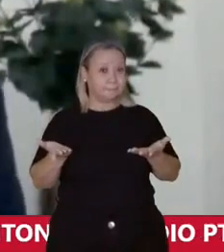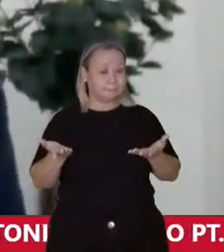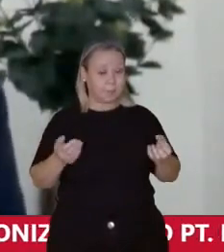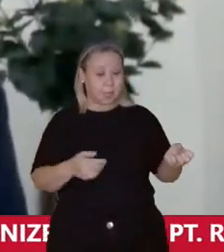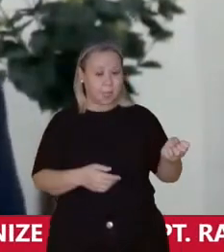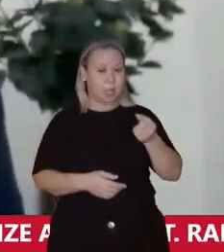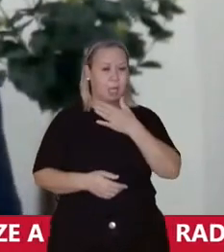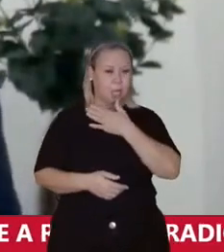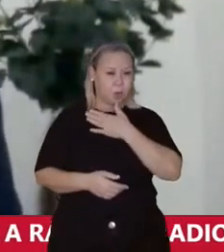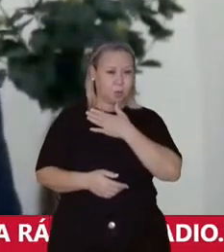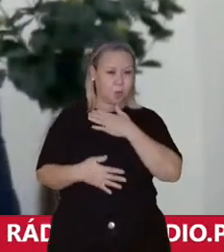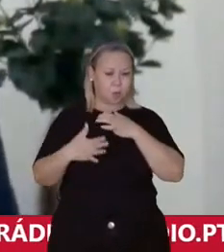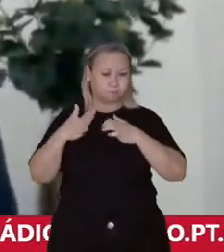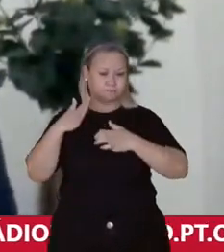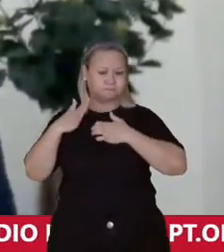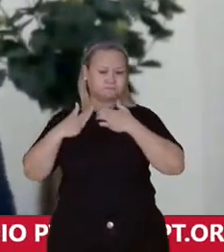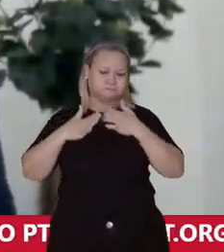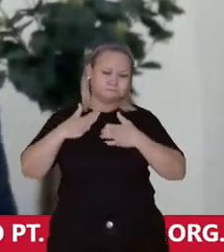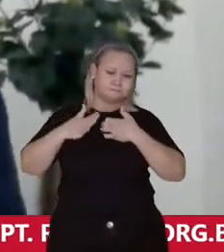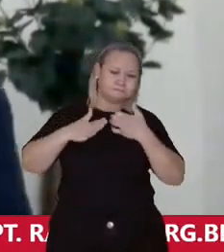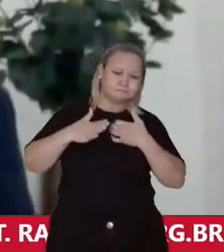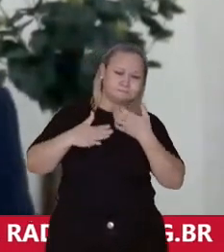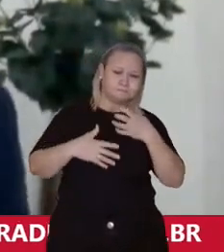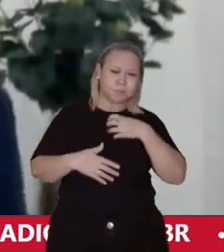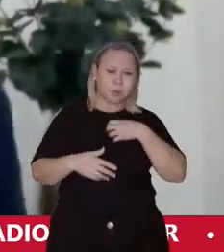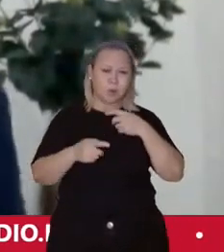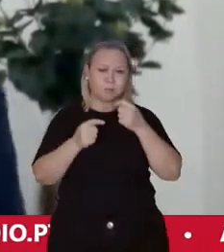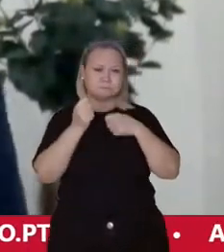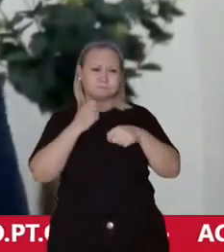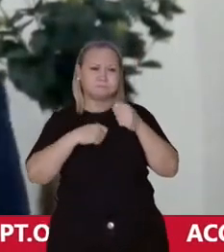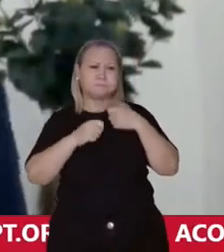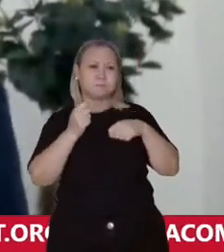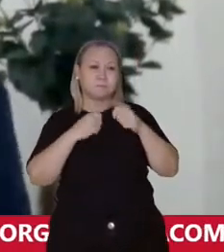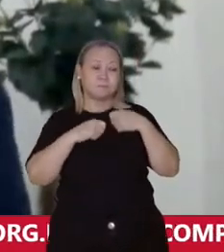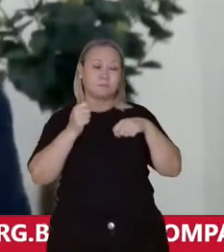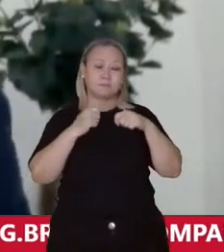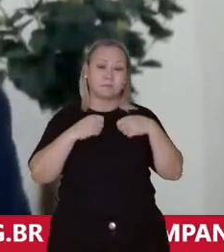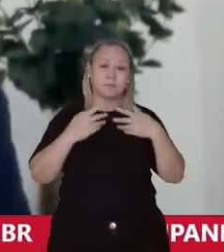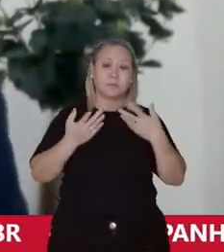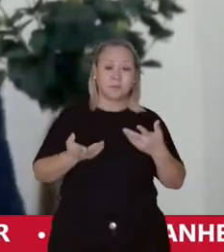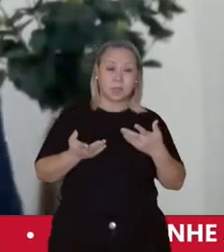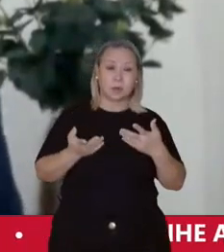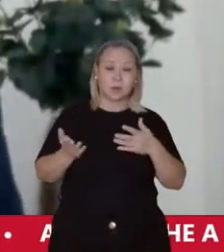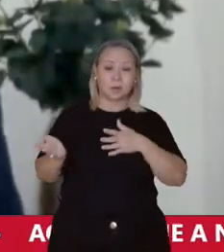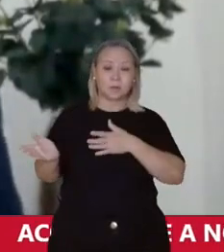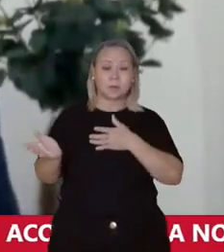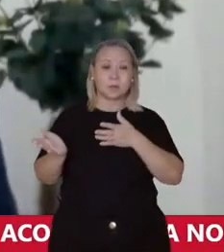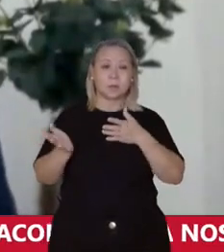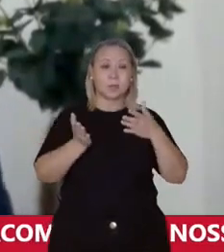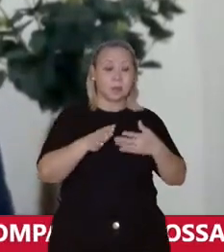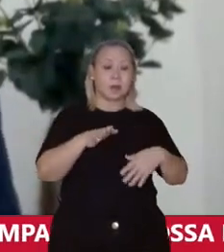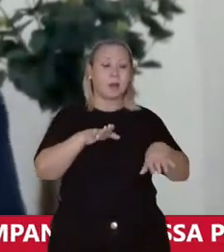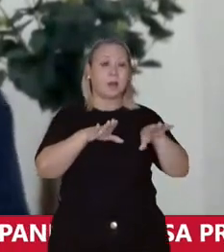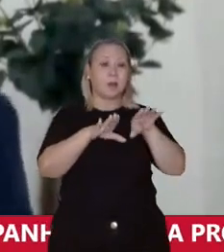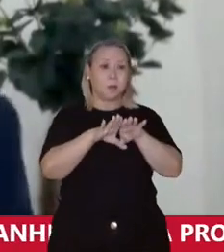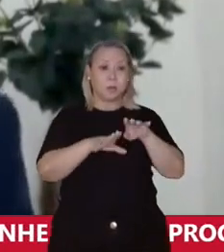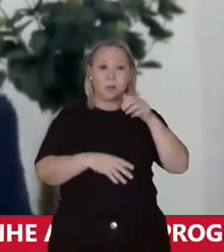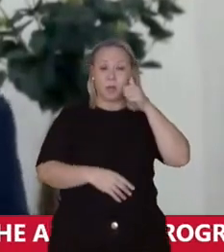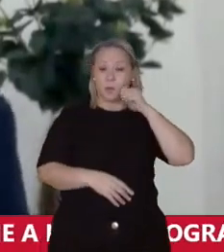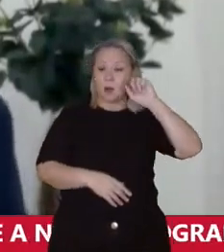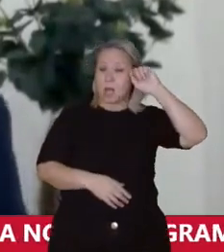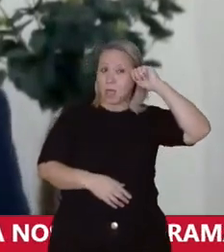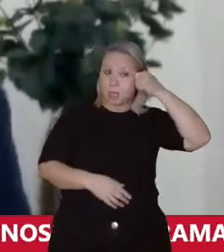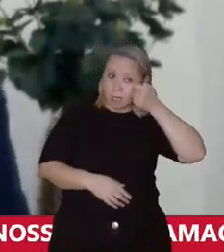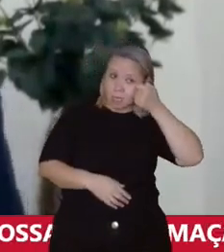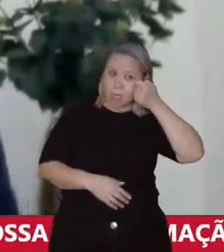novo mercado de consumo de massas passa necessariamente pela inclusão da mulher negra,